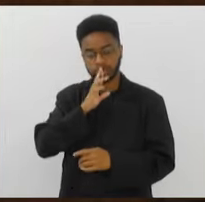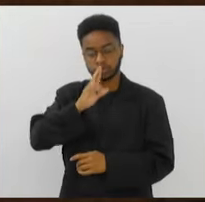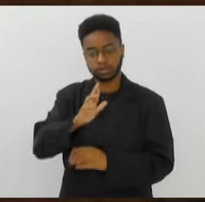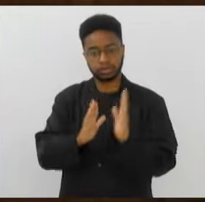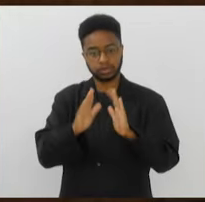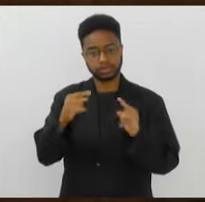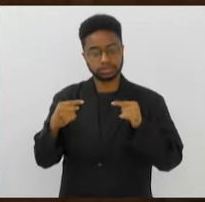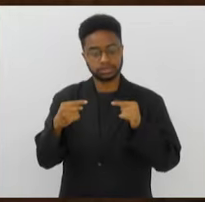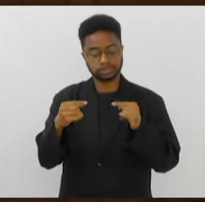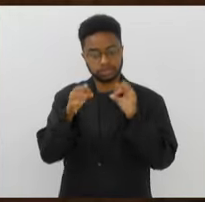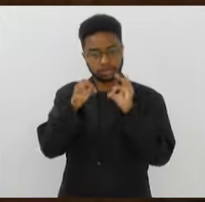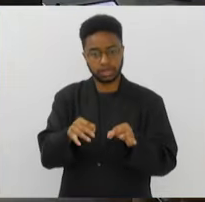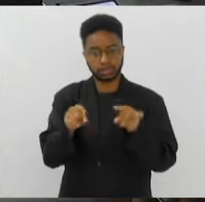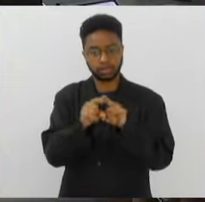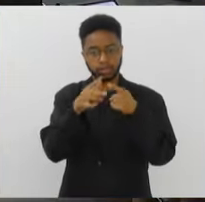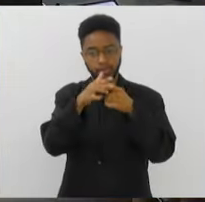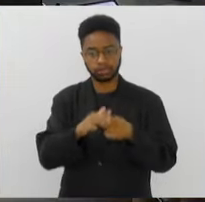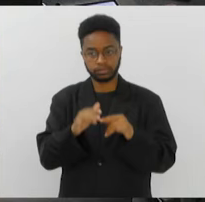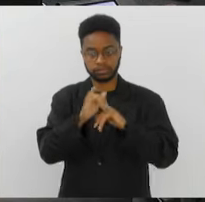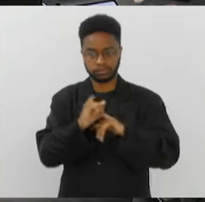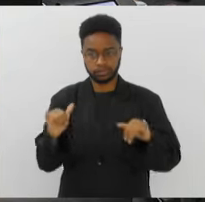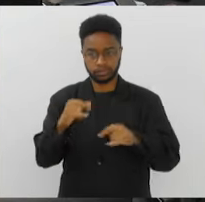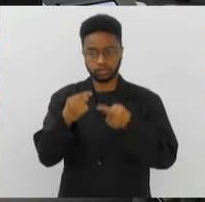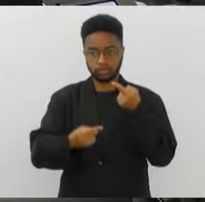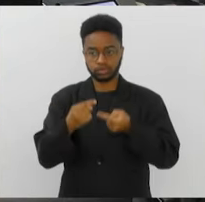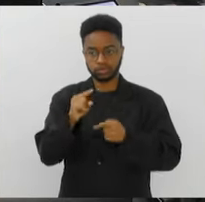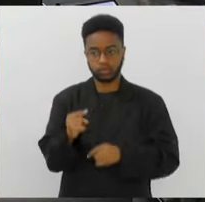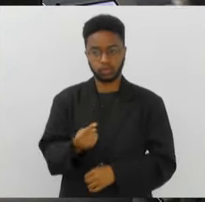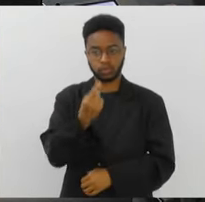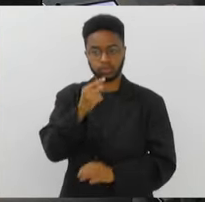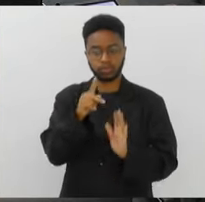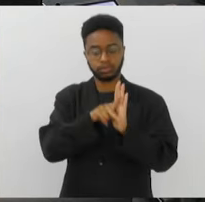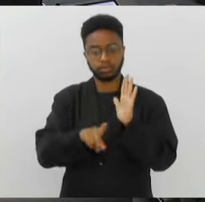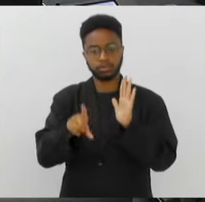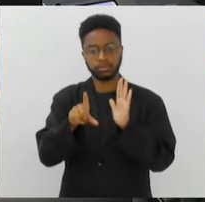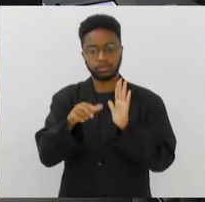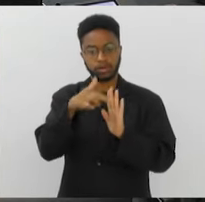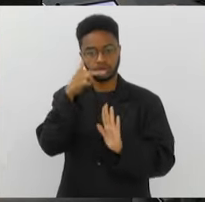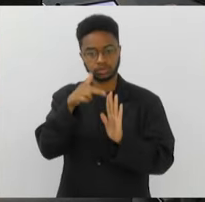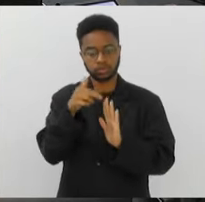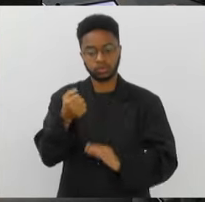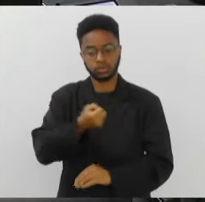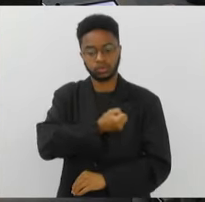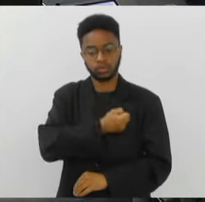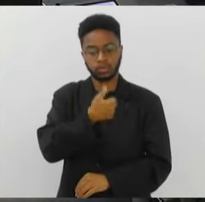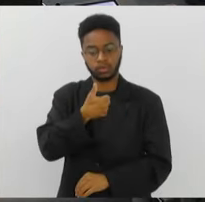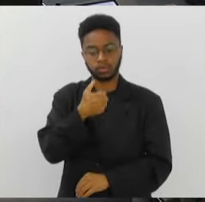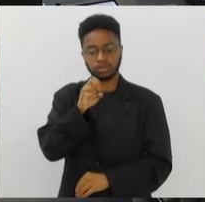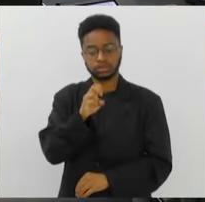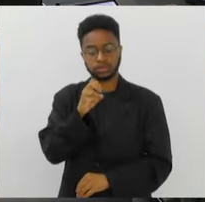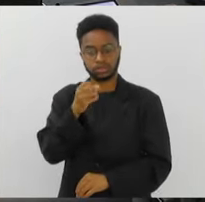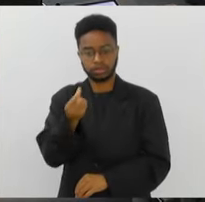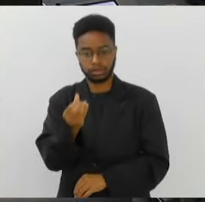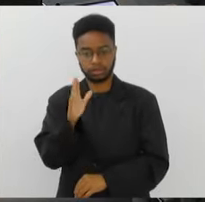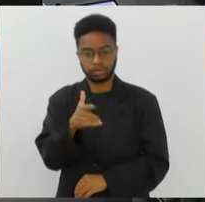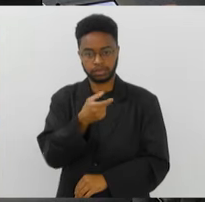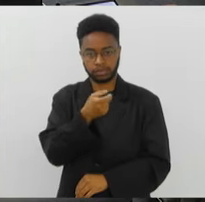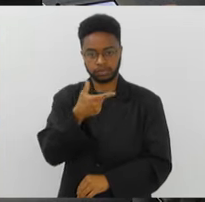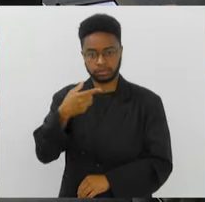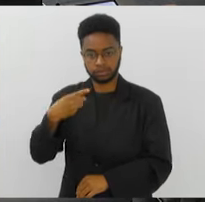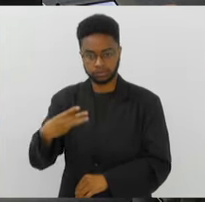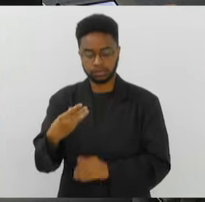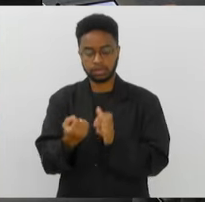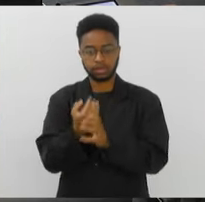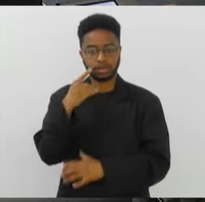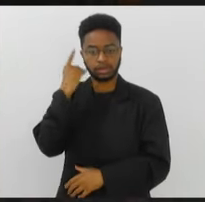correções. Obrigado, presidente. Obrigado. Anuncio, em discussão única, projeto de resolução número 156/2023, de autoria